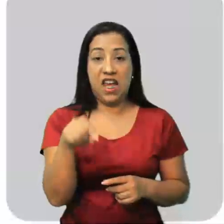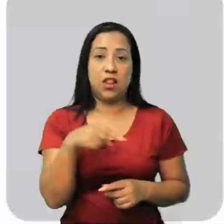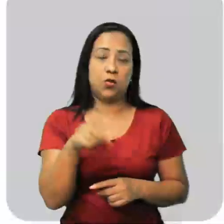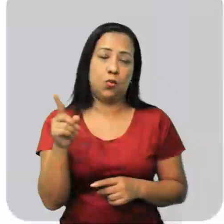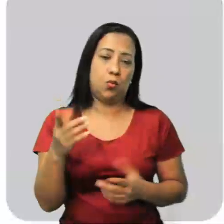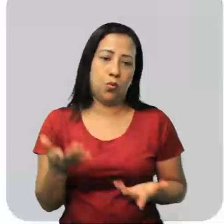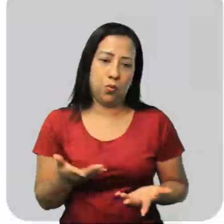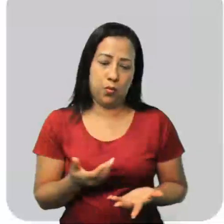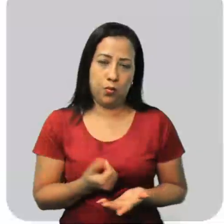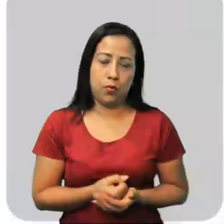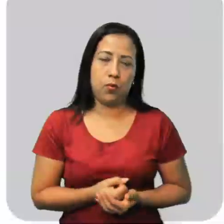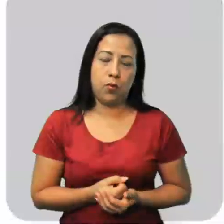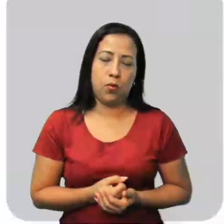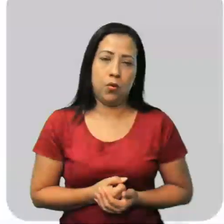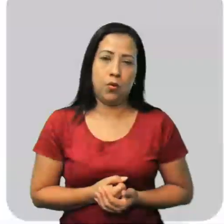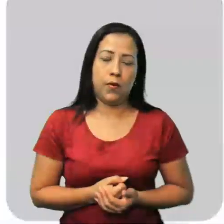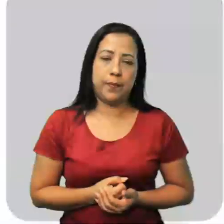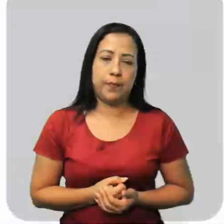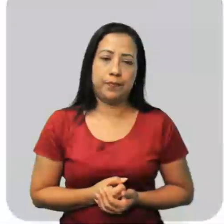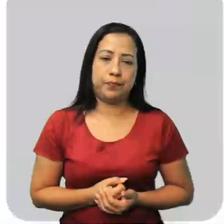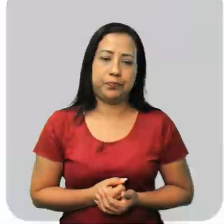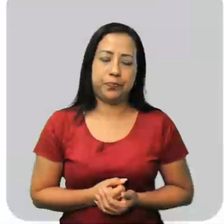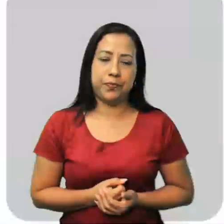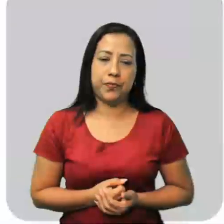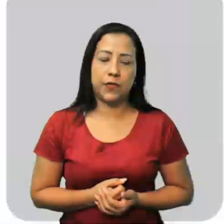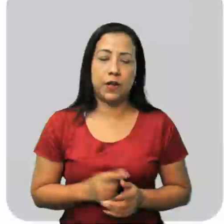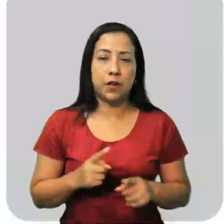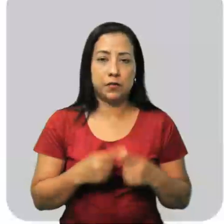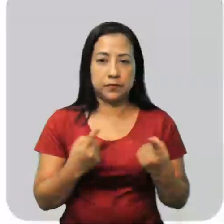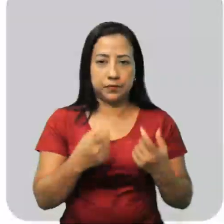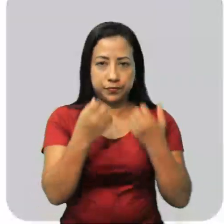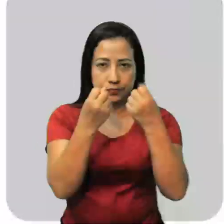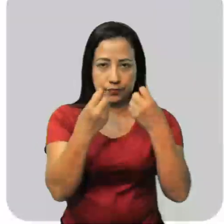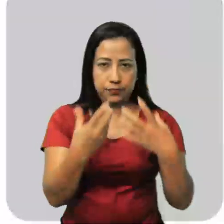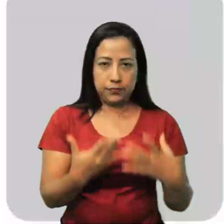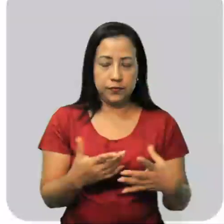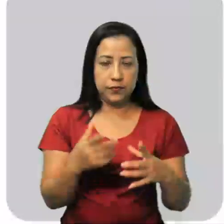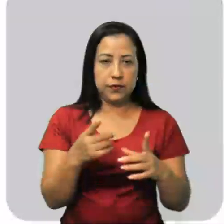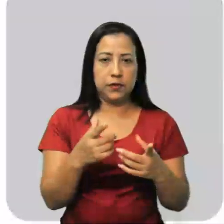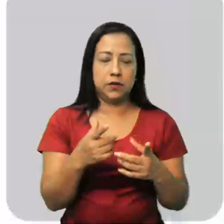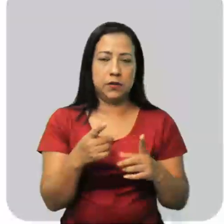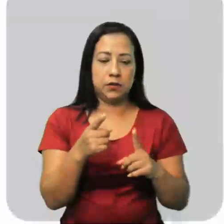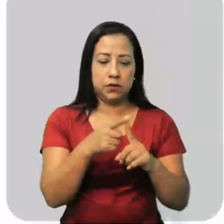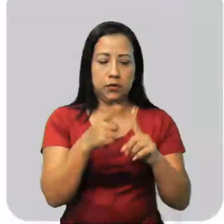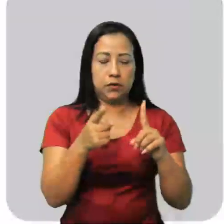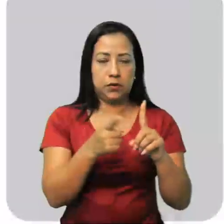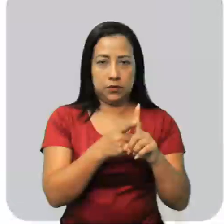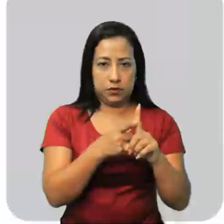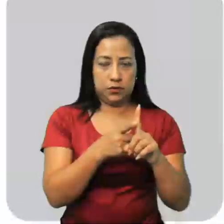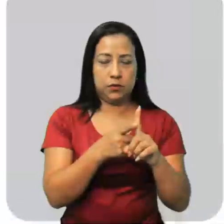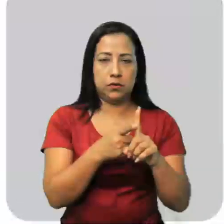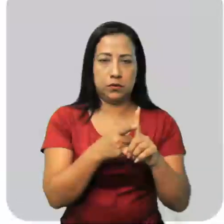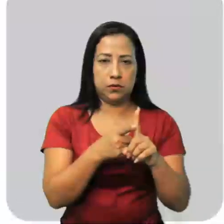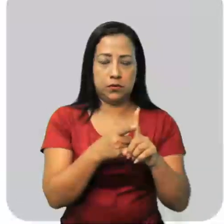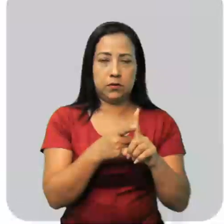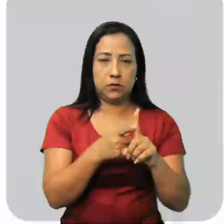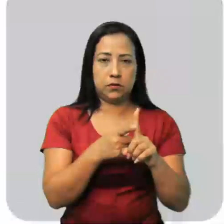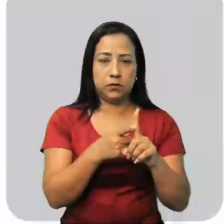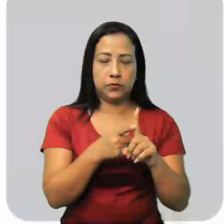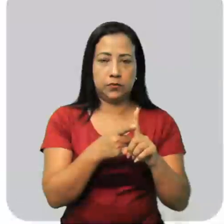Estamos falando na reprodução natural, homem e mulher. Se eu